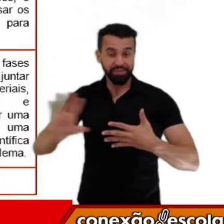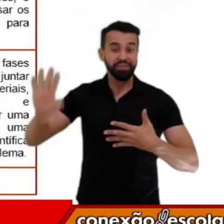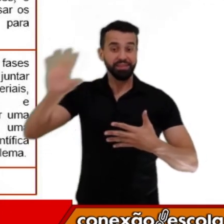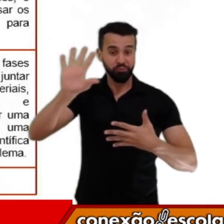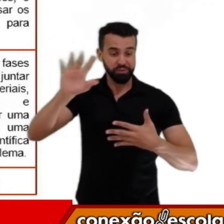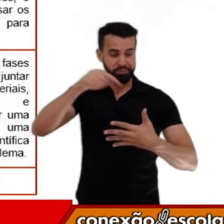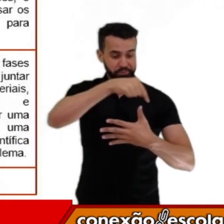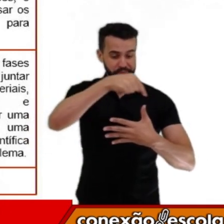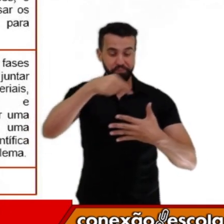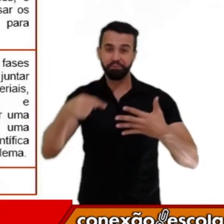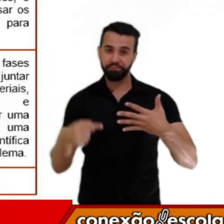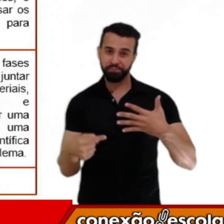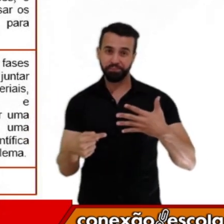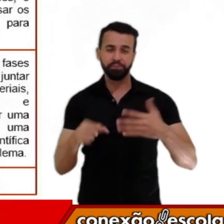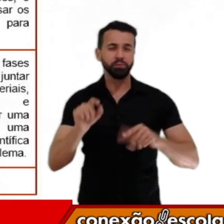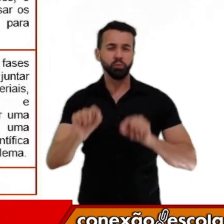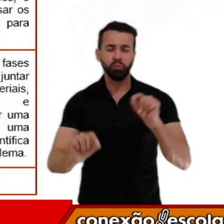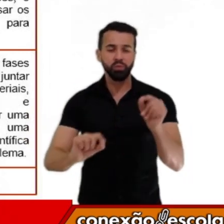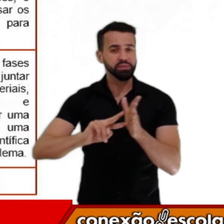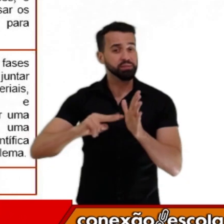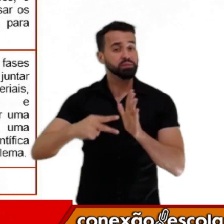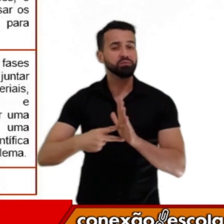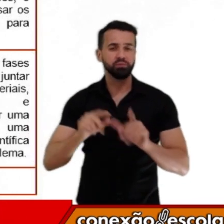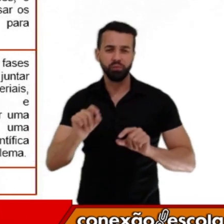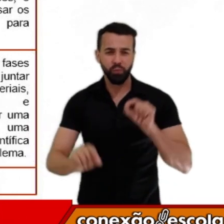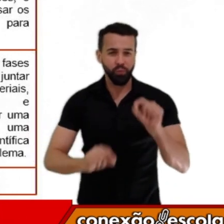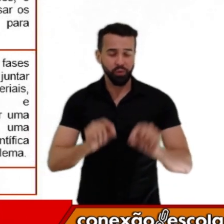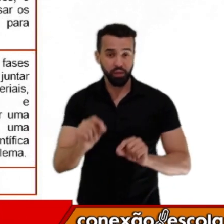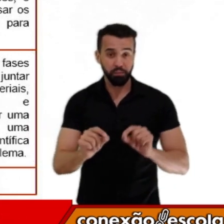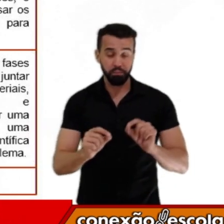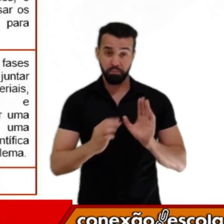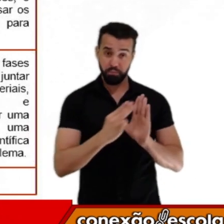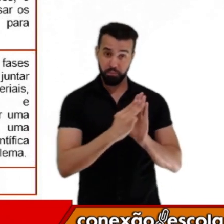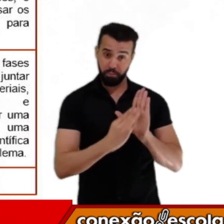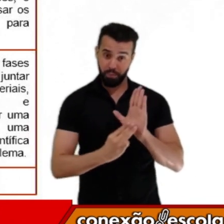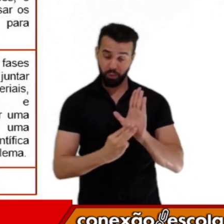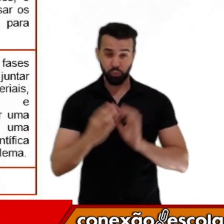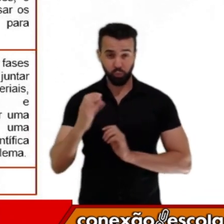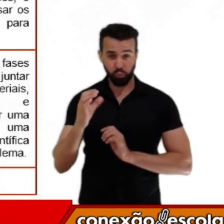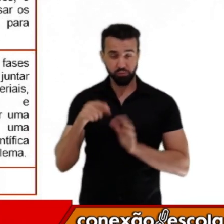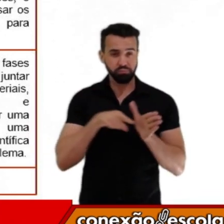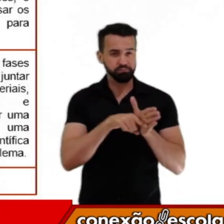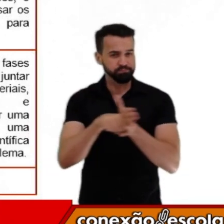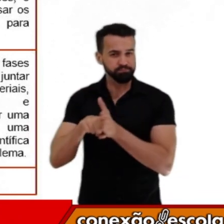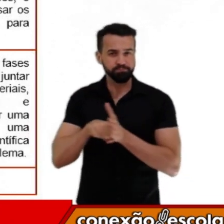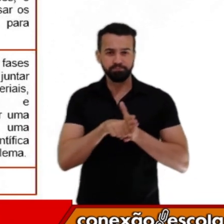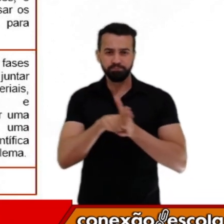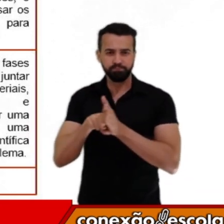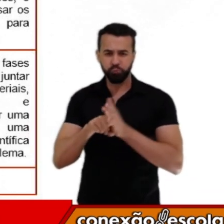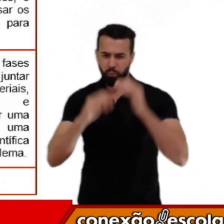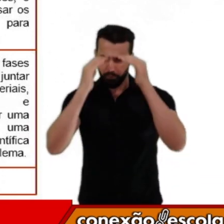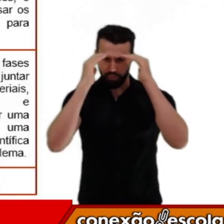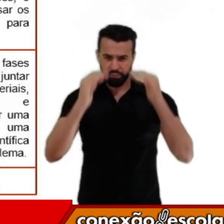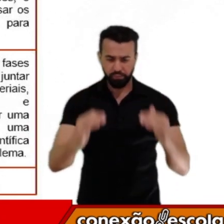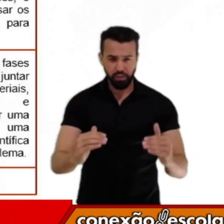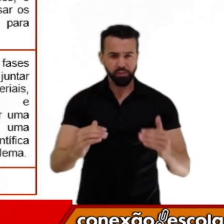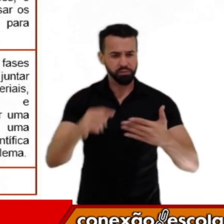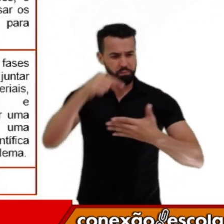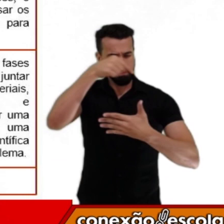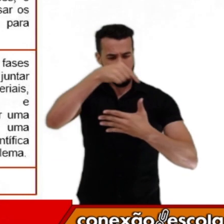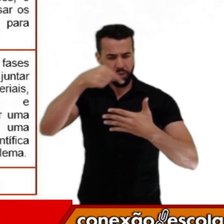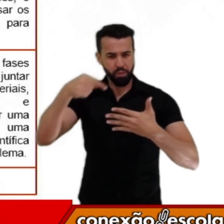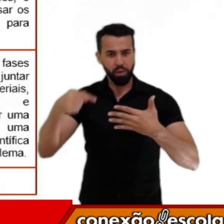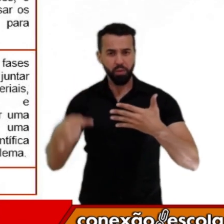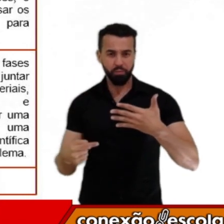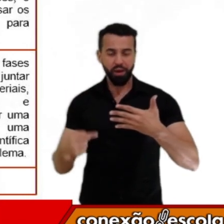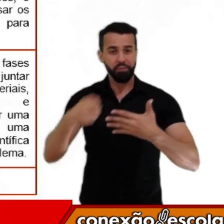isso quer dizer? Quer dizer que o método científico ele segue rigorosamente essas classificações. Primeiro você